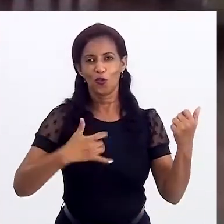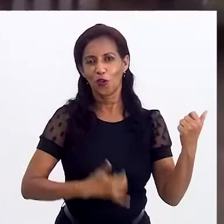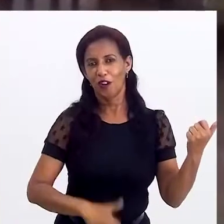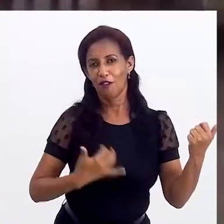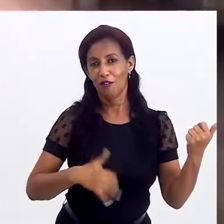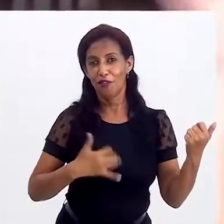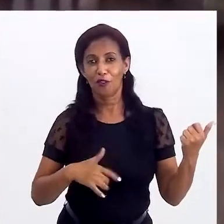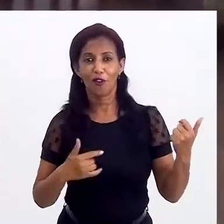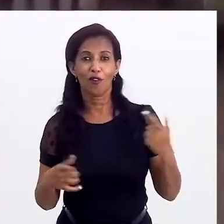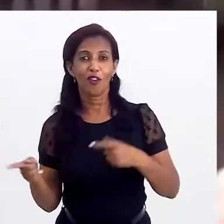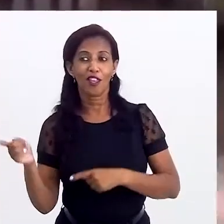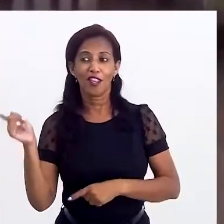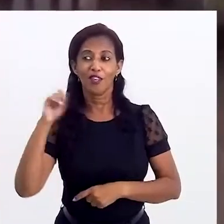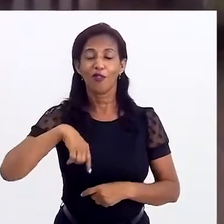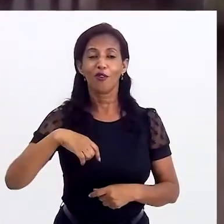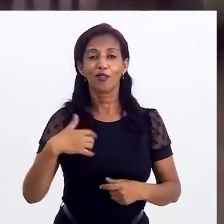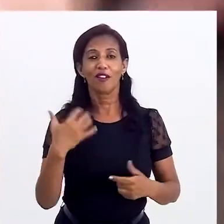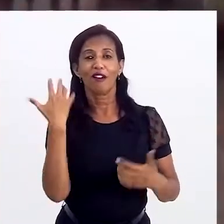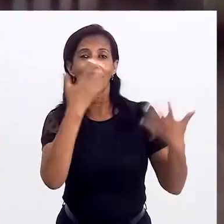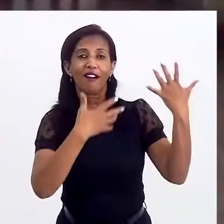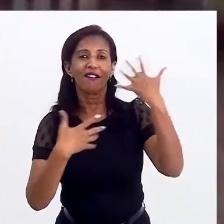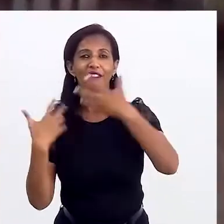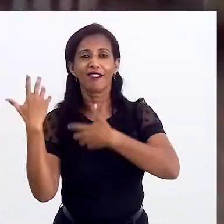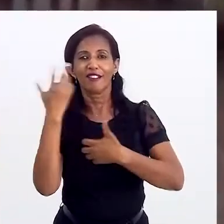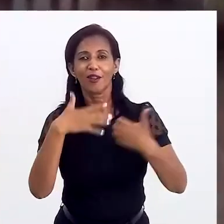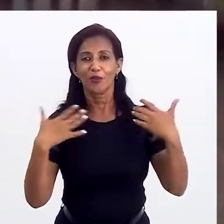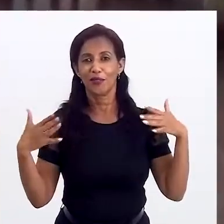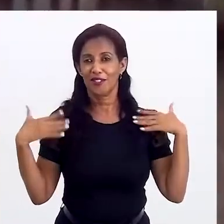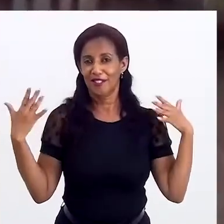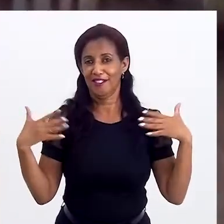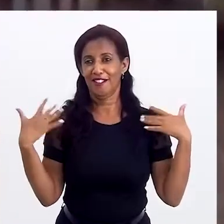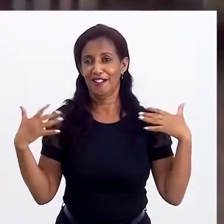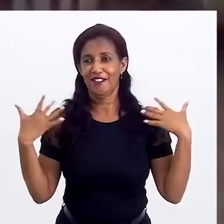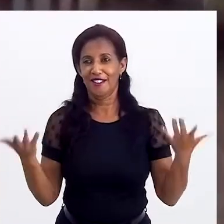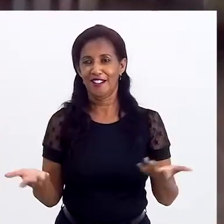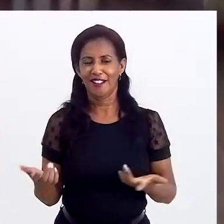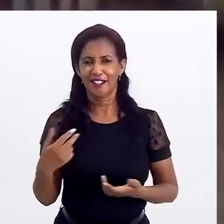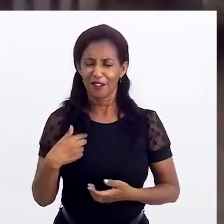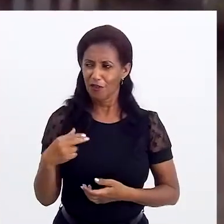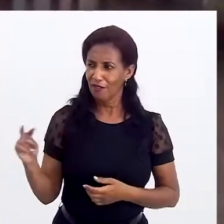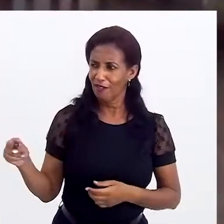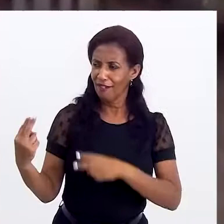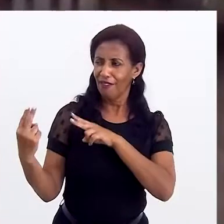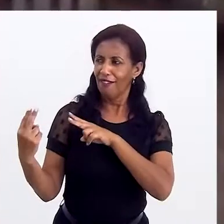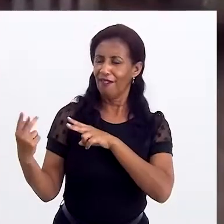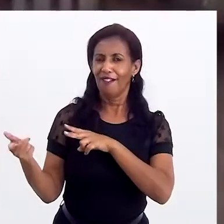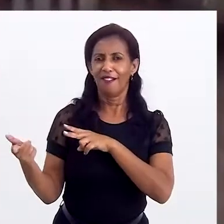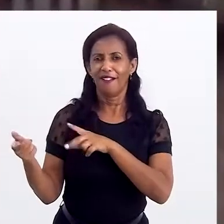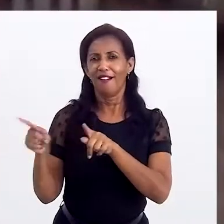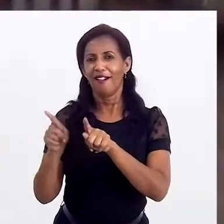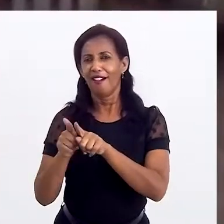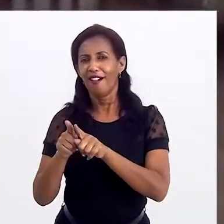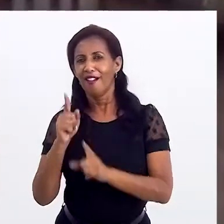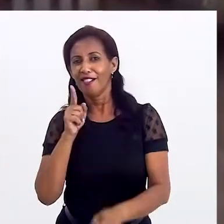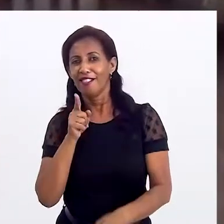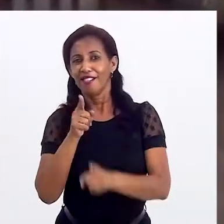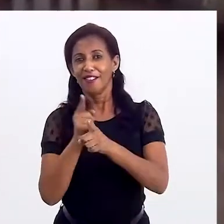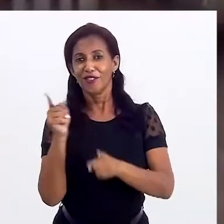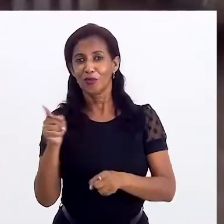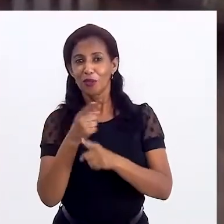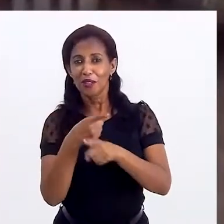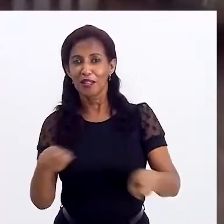eu ia para a aula e voltava cantando coisas alegres. Eu acho que o Cleiton, comigo, ele começou